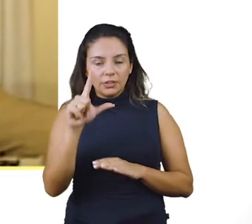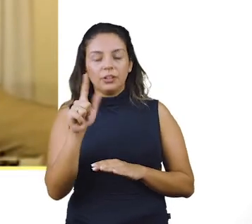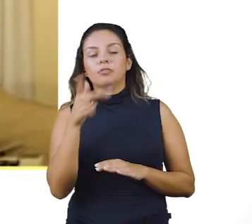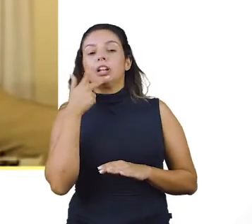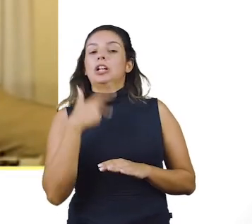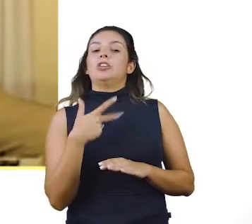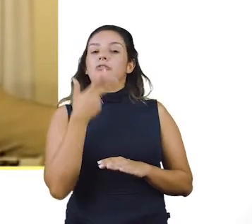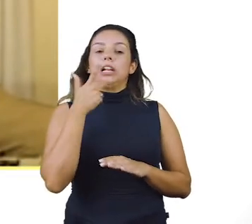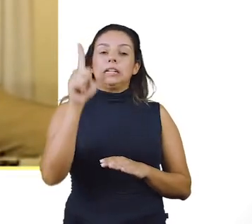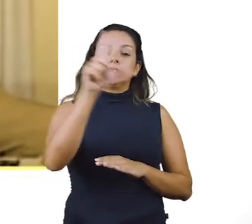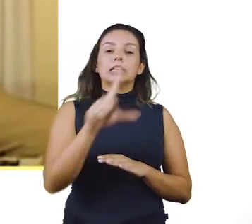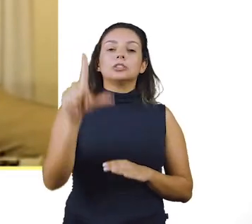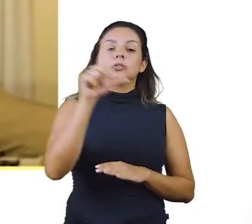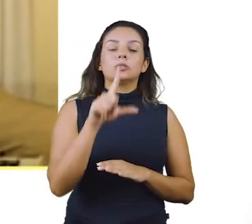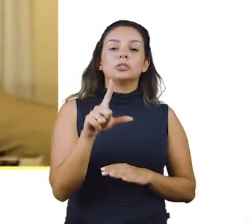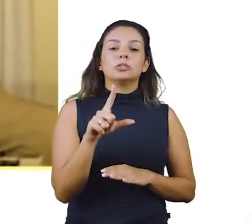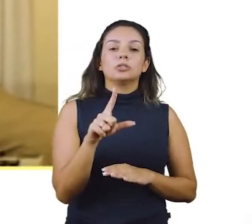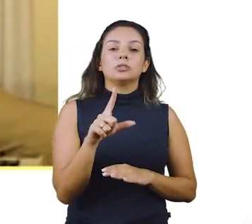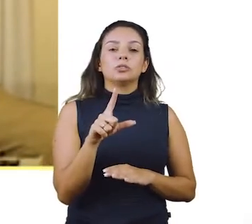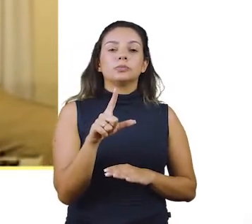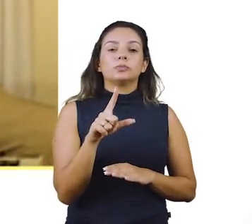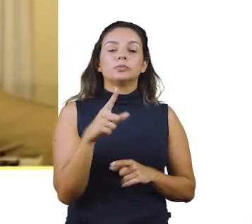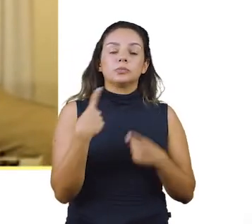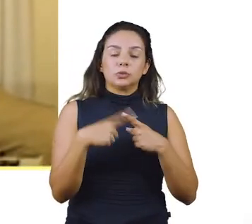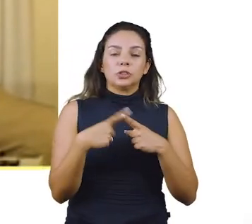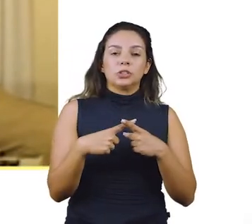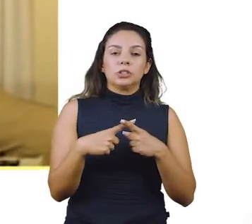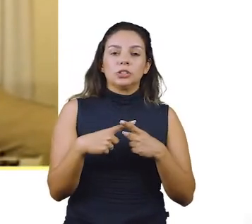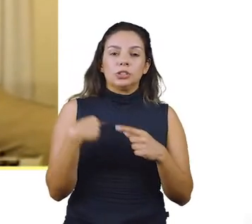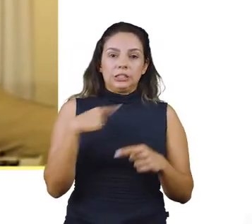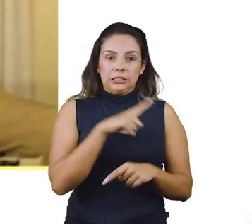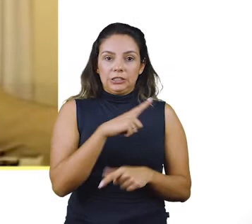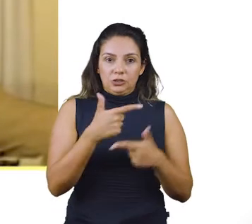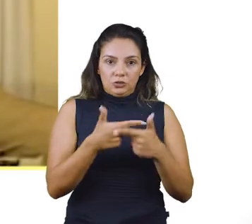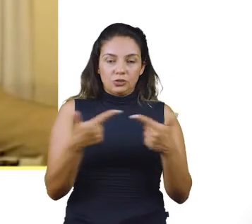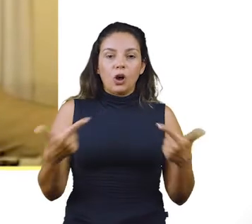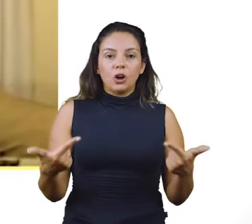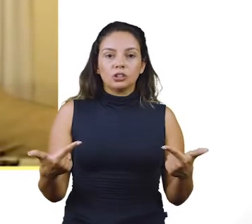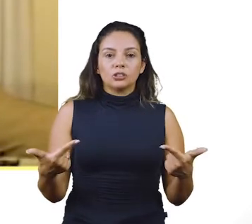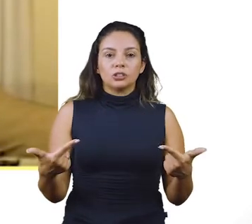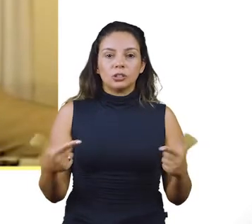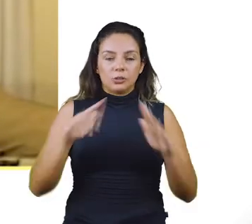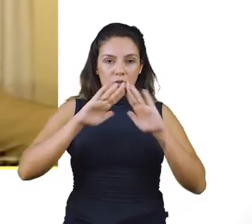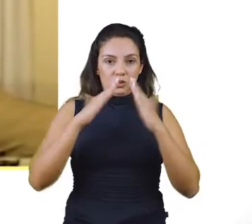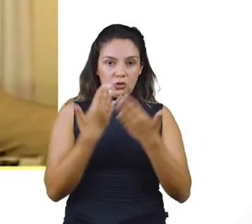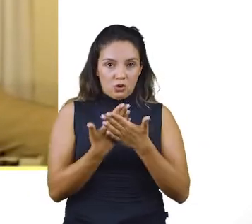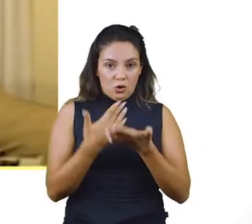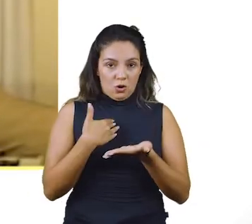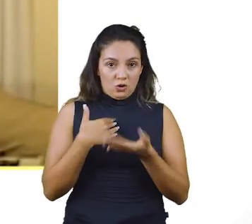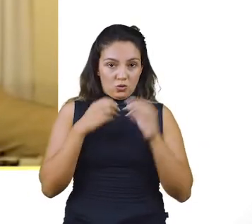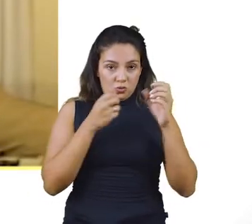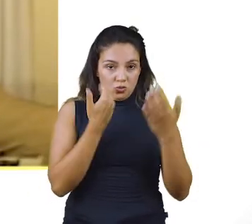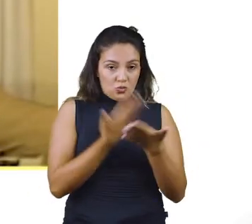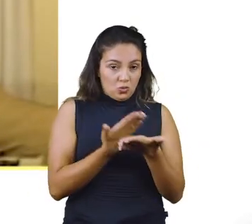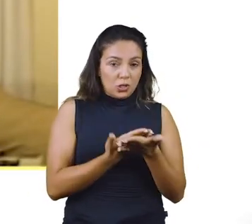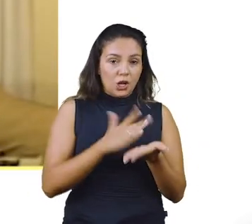de literatura, com ele. Porque eu tive uma sorte muito grande da minha escola de jornalismo